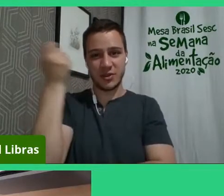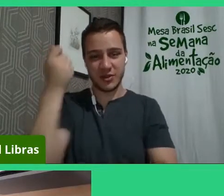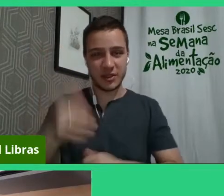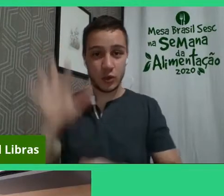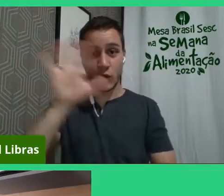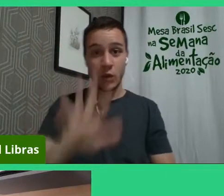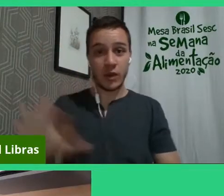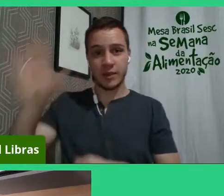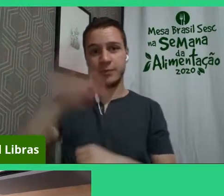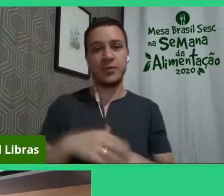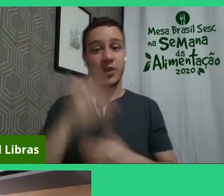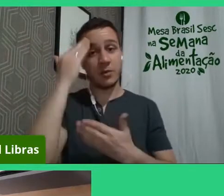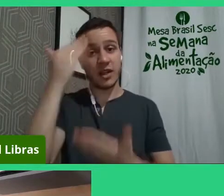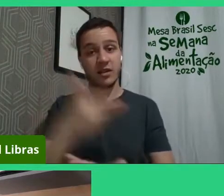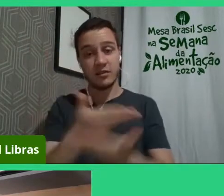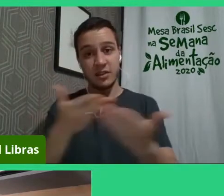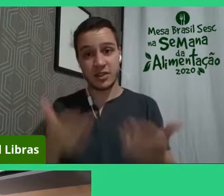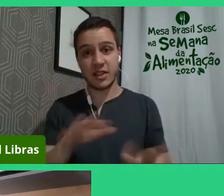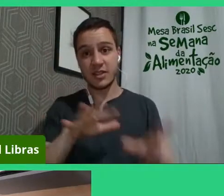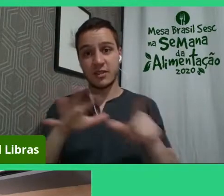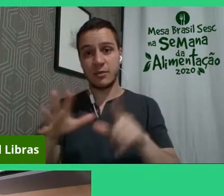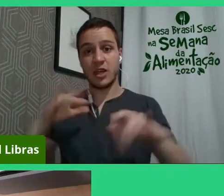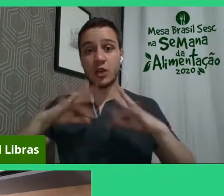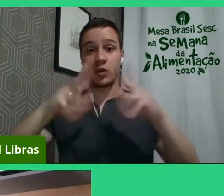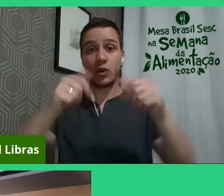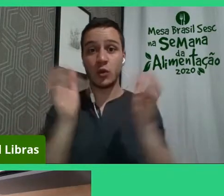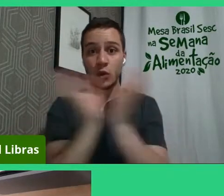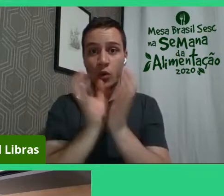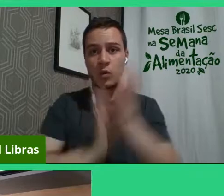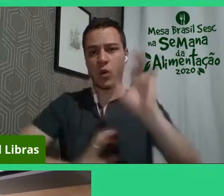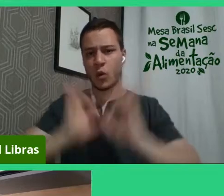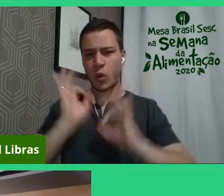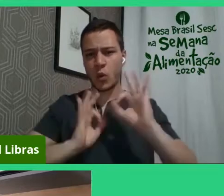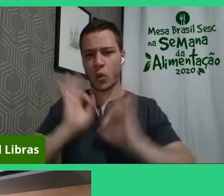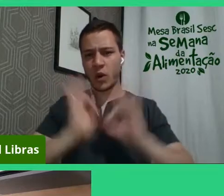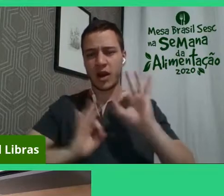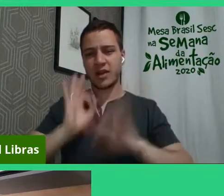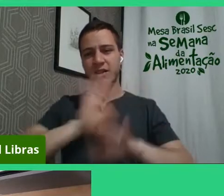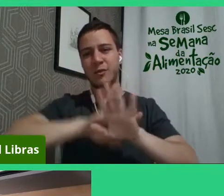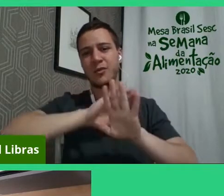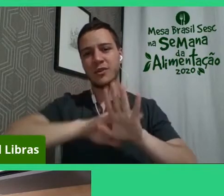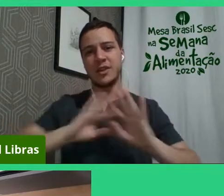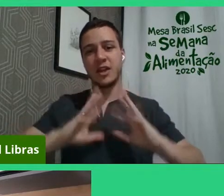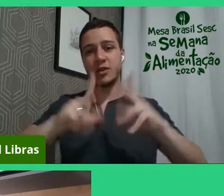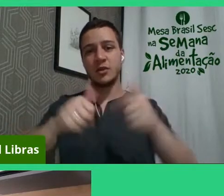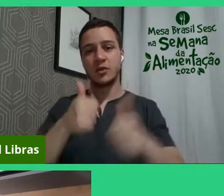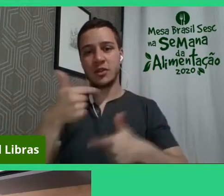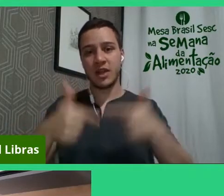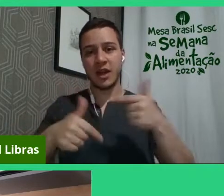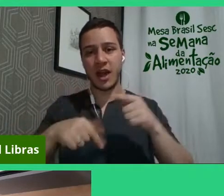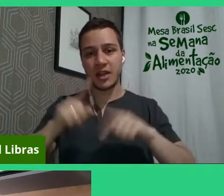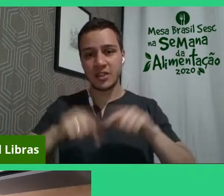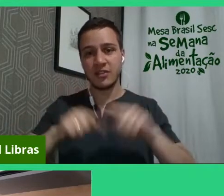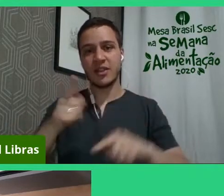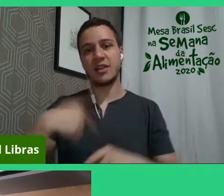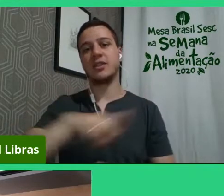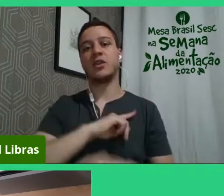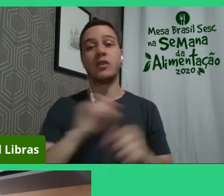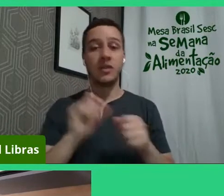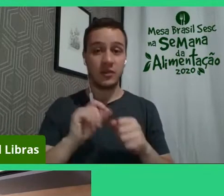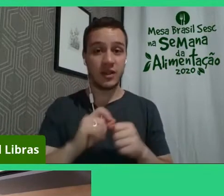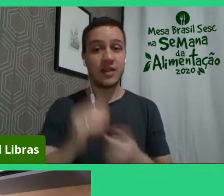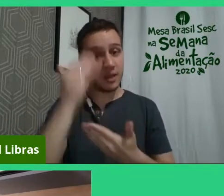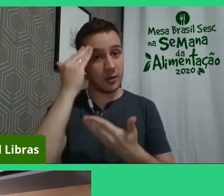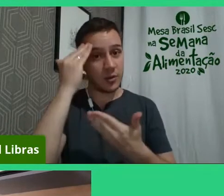né? Agradecer toda a equipe que está por trás, sempre de todas as atividades que a gente realiza. Agradecer a toda a